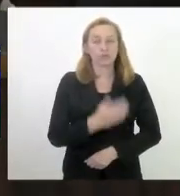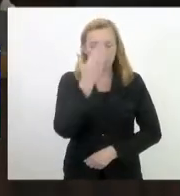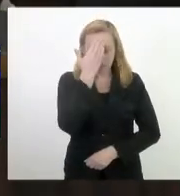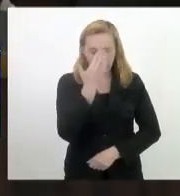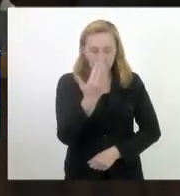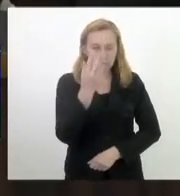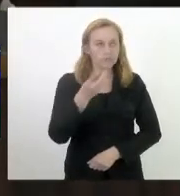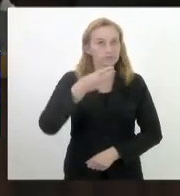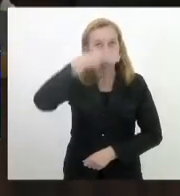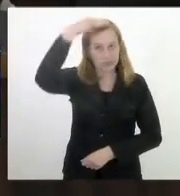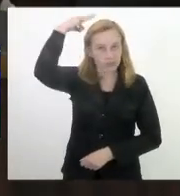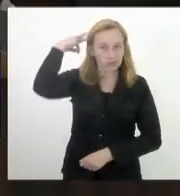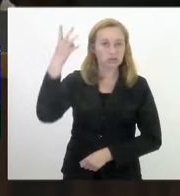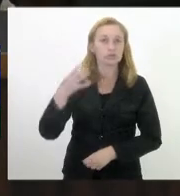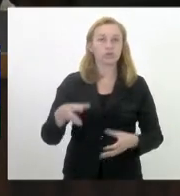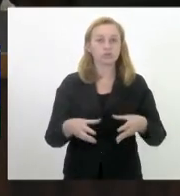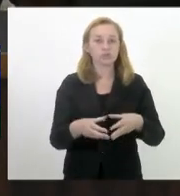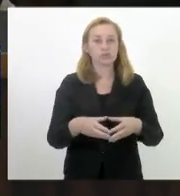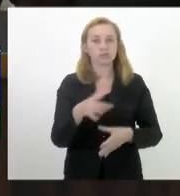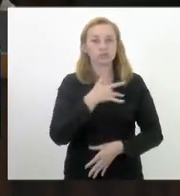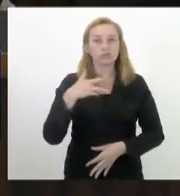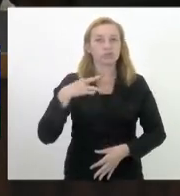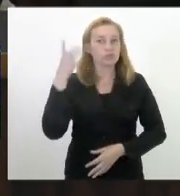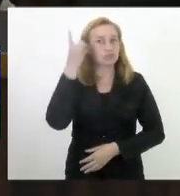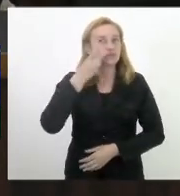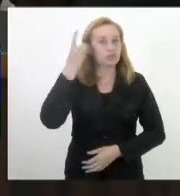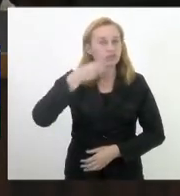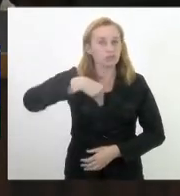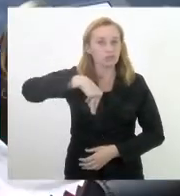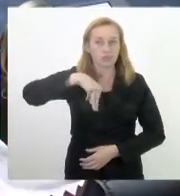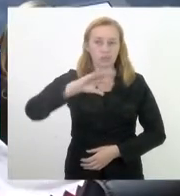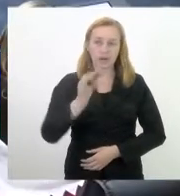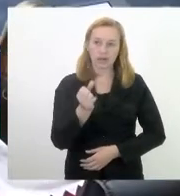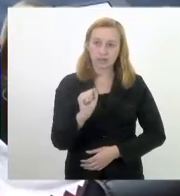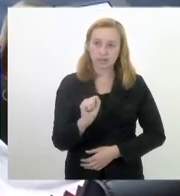Obrigado, Márcio. Pela Comissão de Saúde, deputada Marta Rocha.